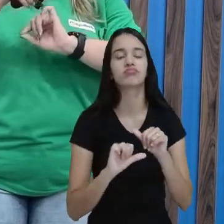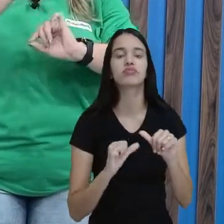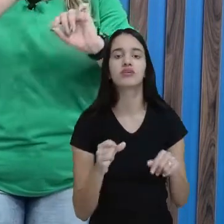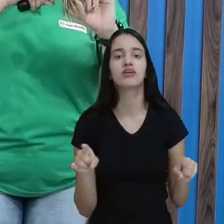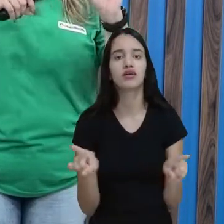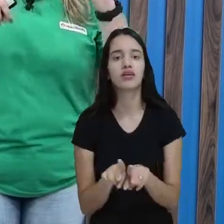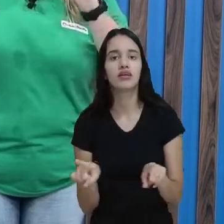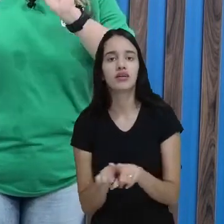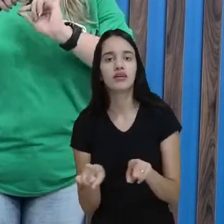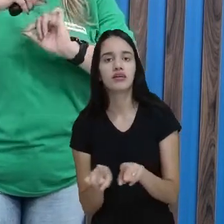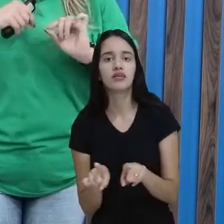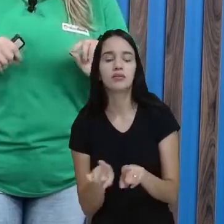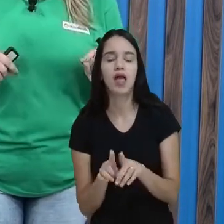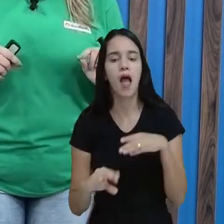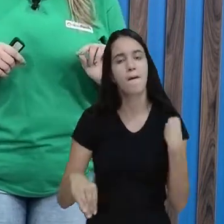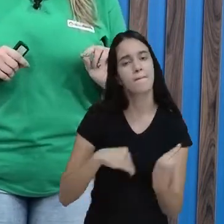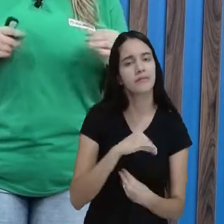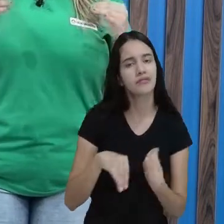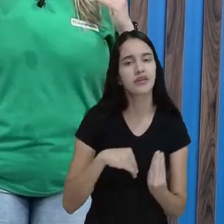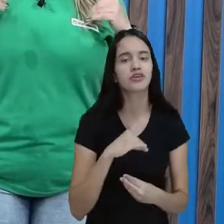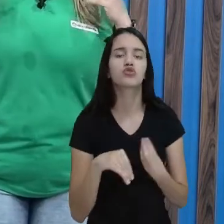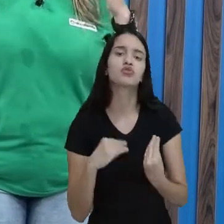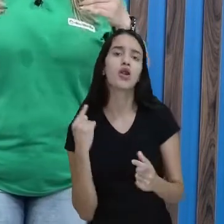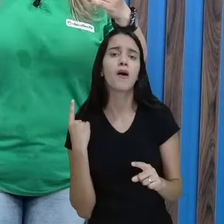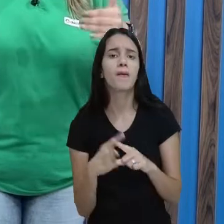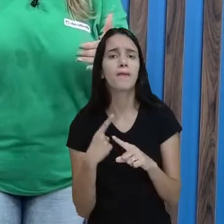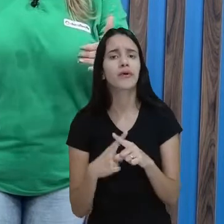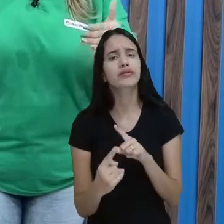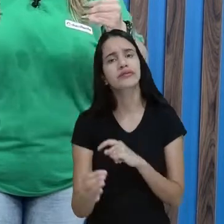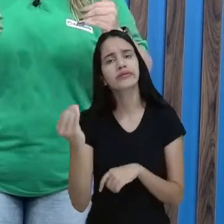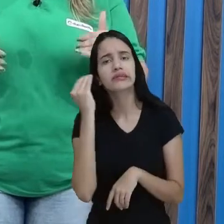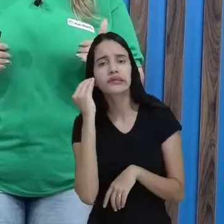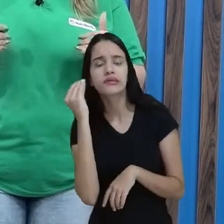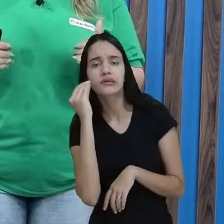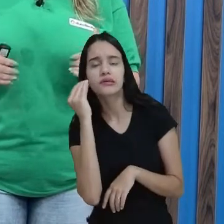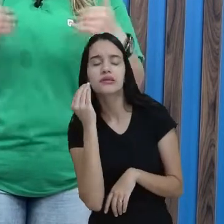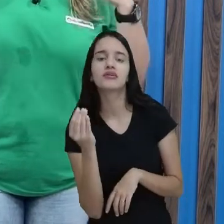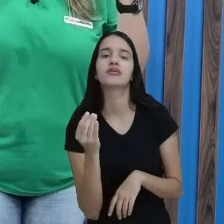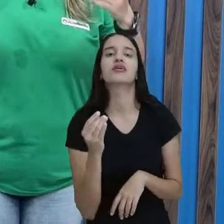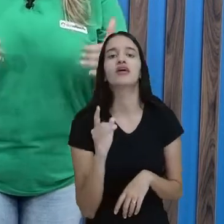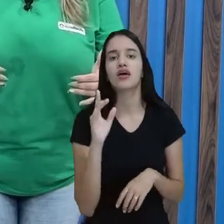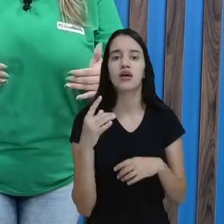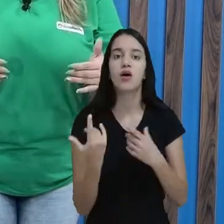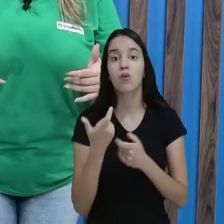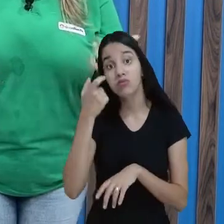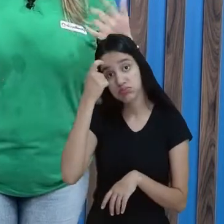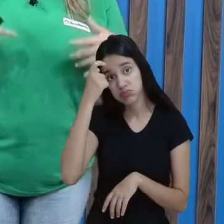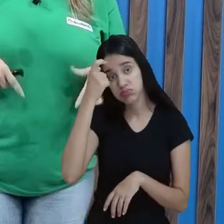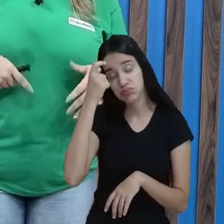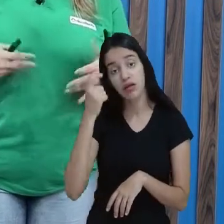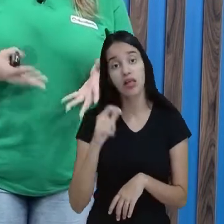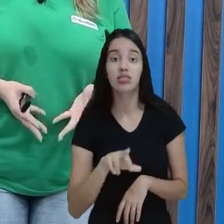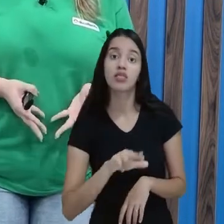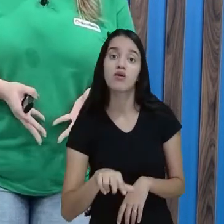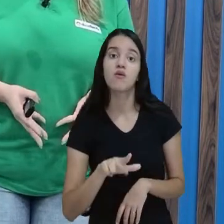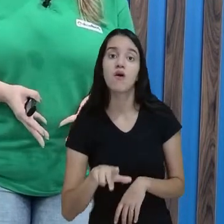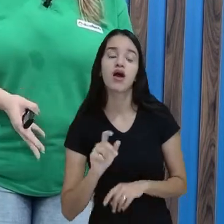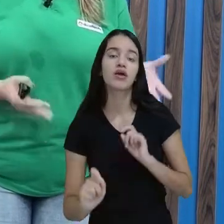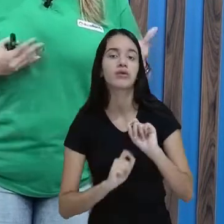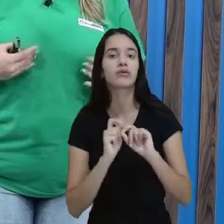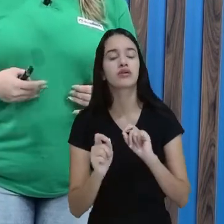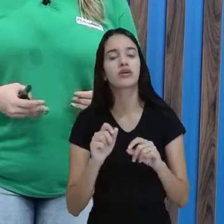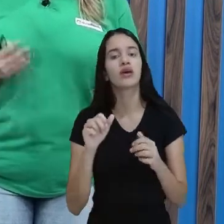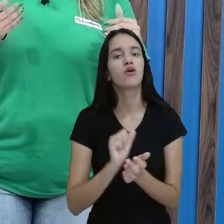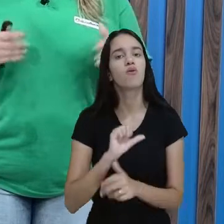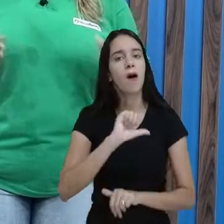Faz toda essa misturinha aí, porque a gente está testando, a gente está fazendo isso conscientemente. Não é uma mutação, por quê?